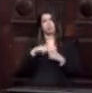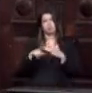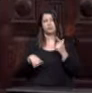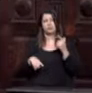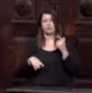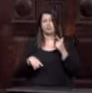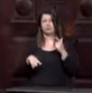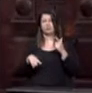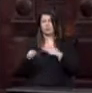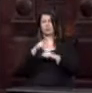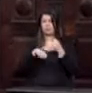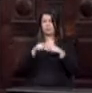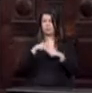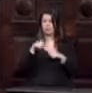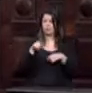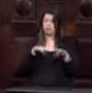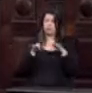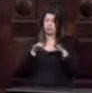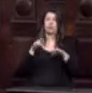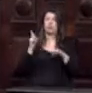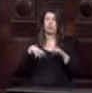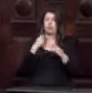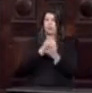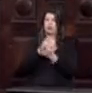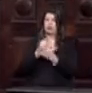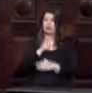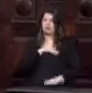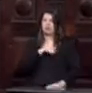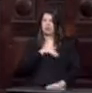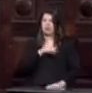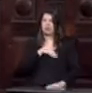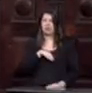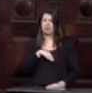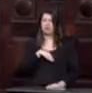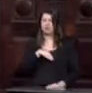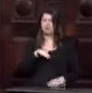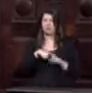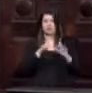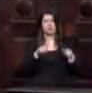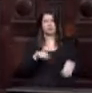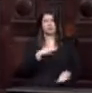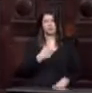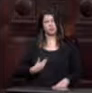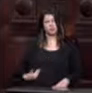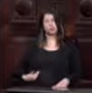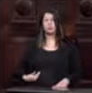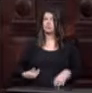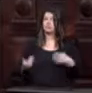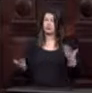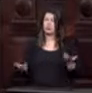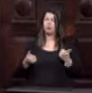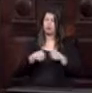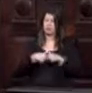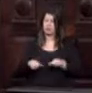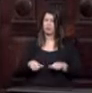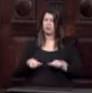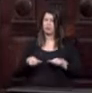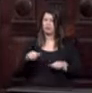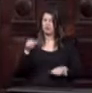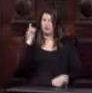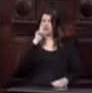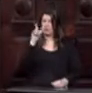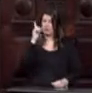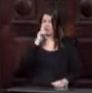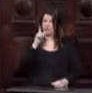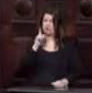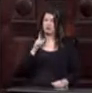este projeto é para pagar salários dos servidores públicos, que se estabeleça que